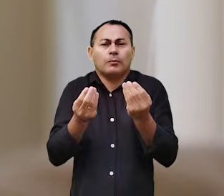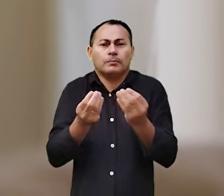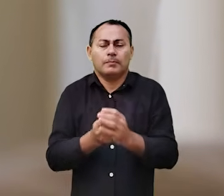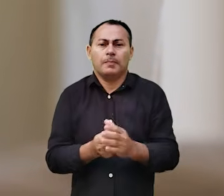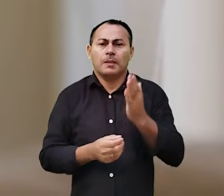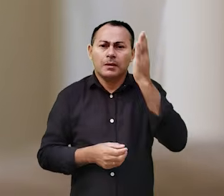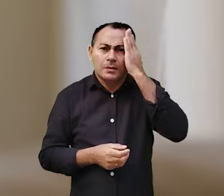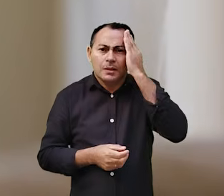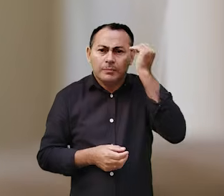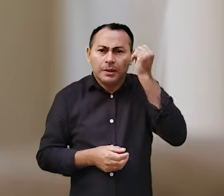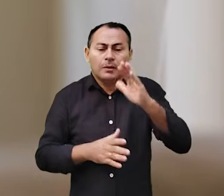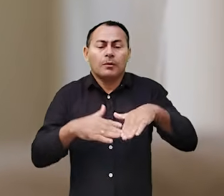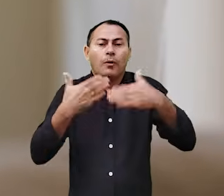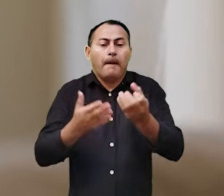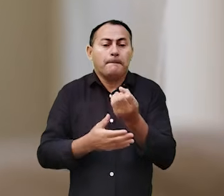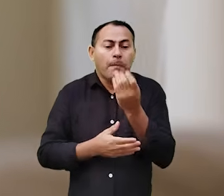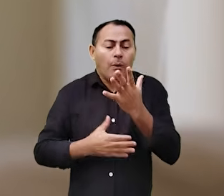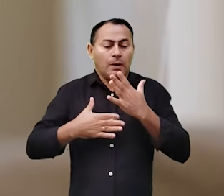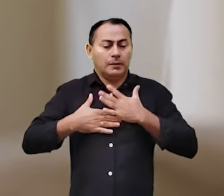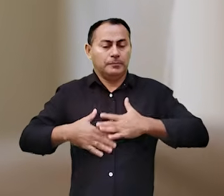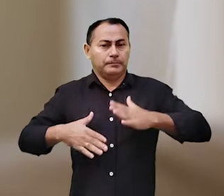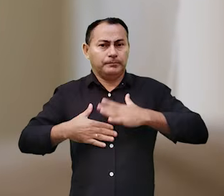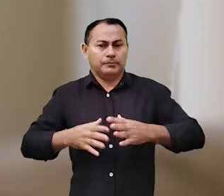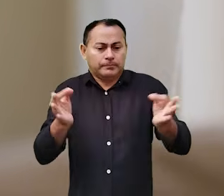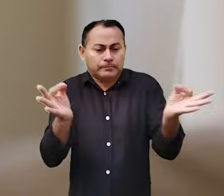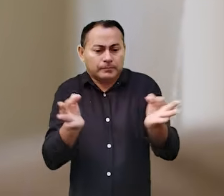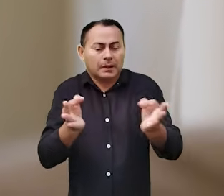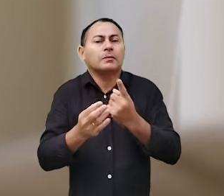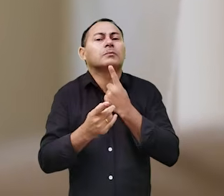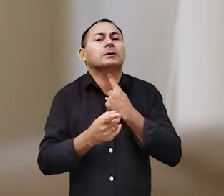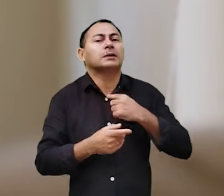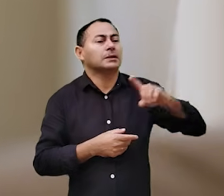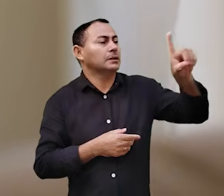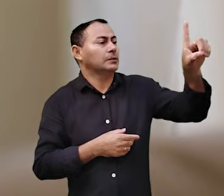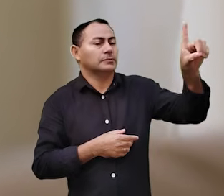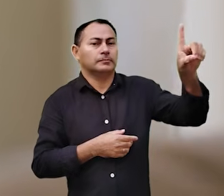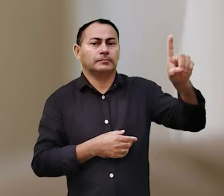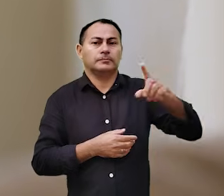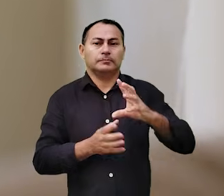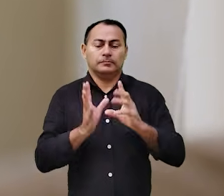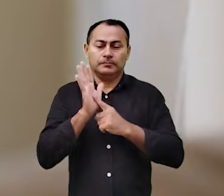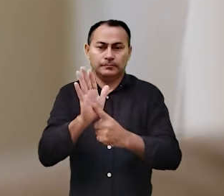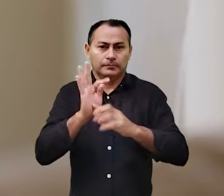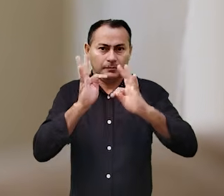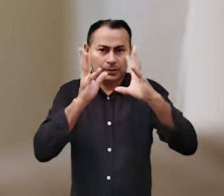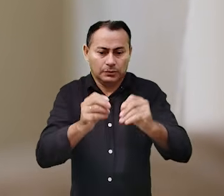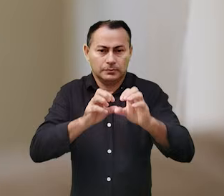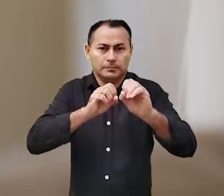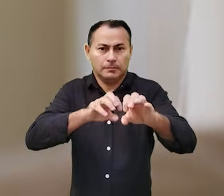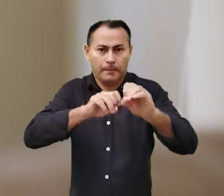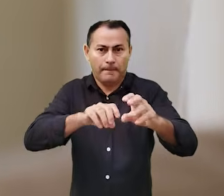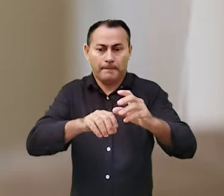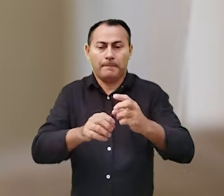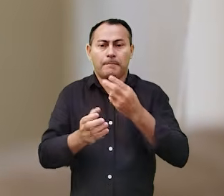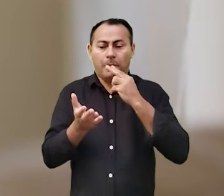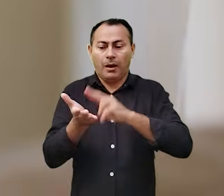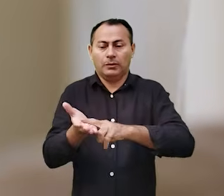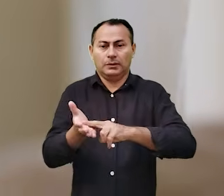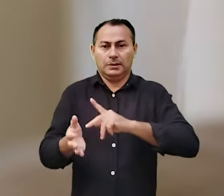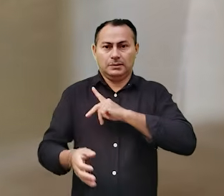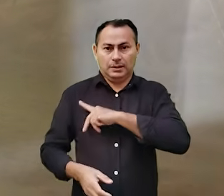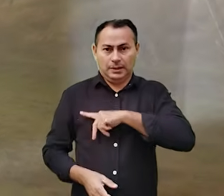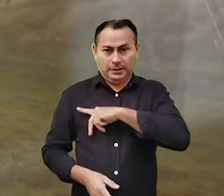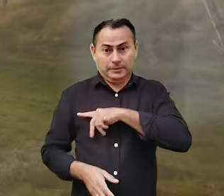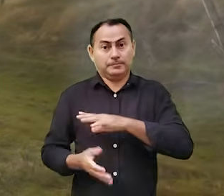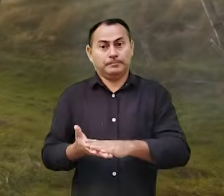hein? Descobrir qual é a boa, agradável e perfeita vontade de Deus é resultado de todo o ensino de Paulo nesta